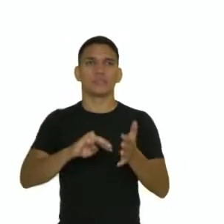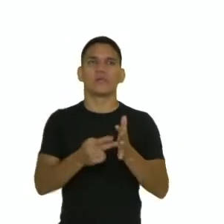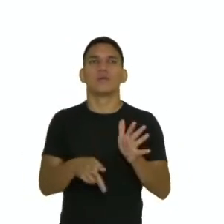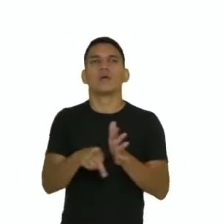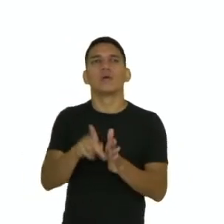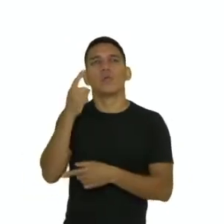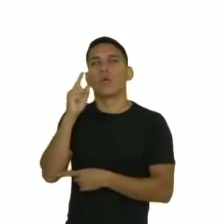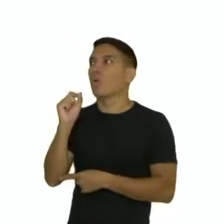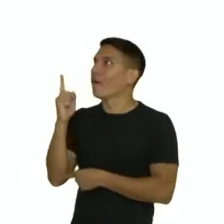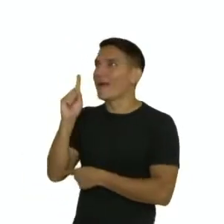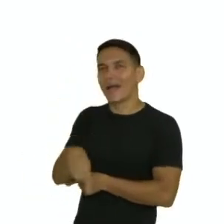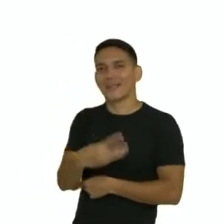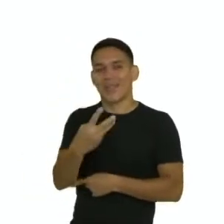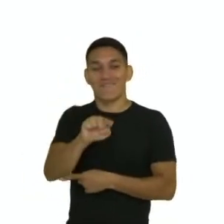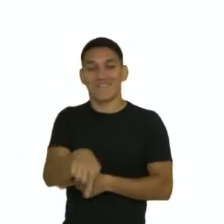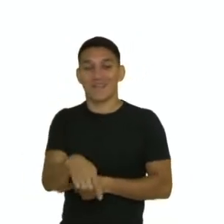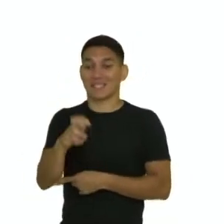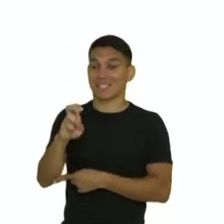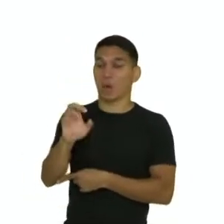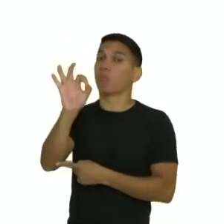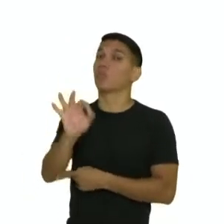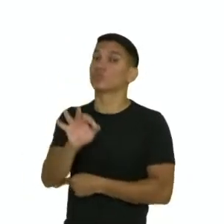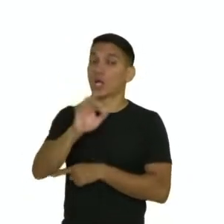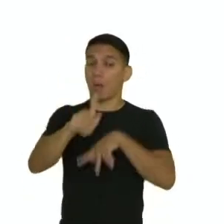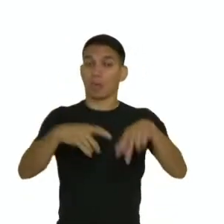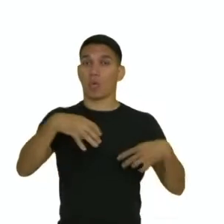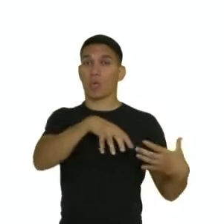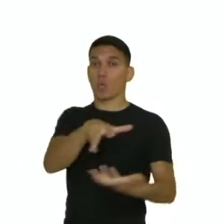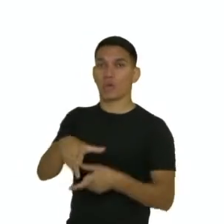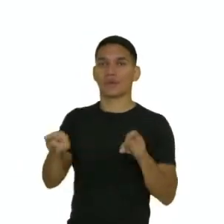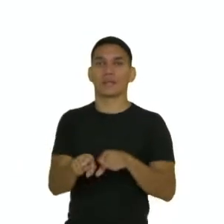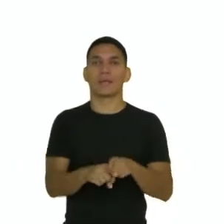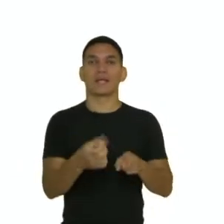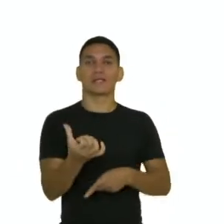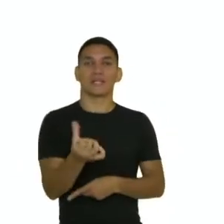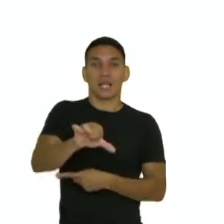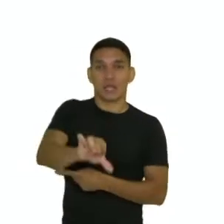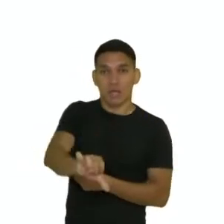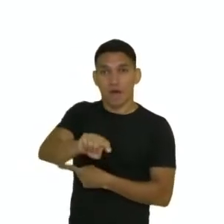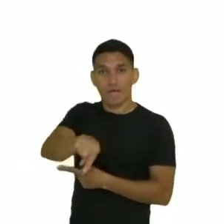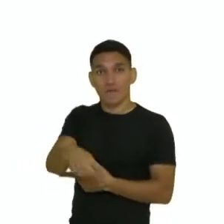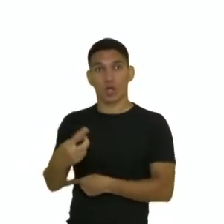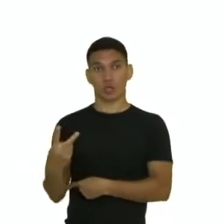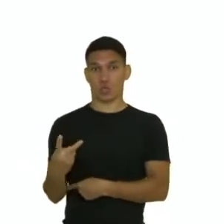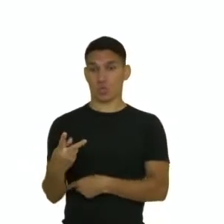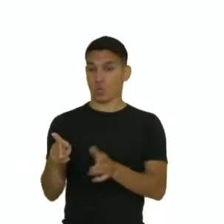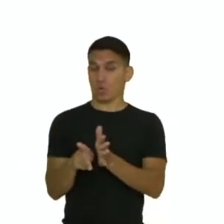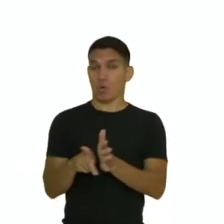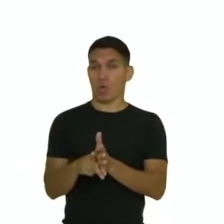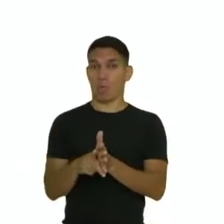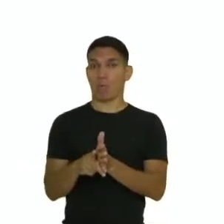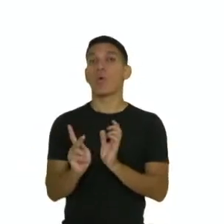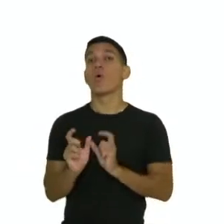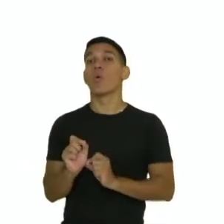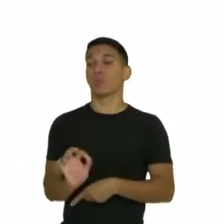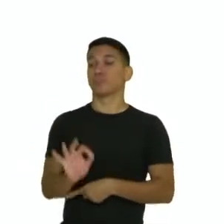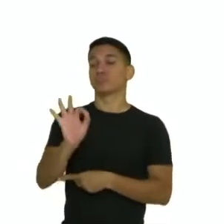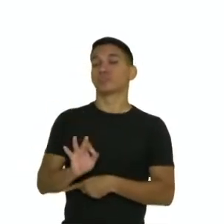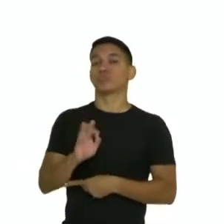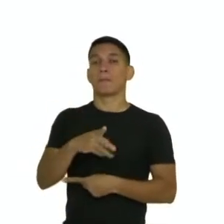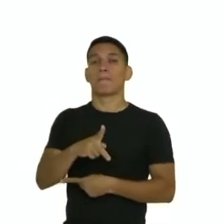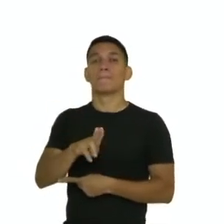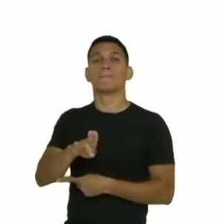Bem, vamos ver como fica a possível resposta? O Mercosul surgiu na década de 1990, quando os países